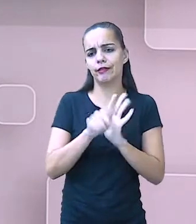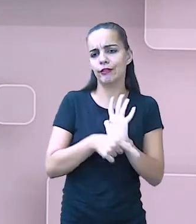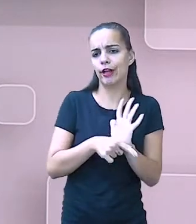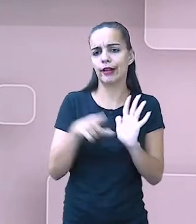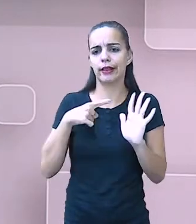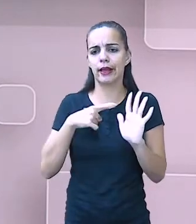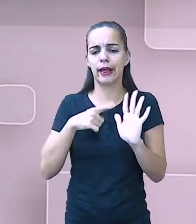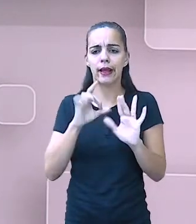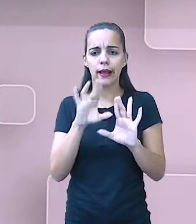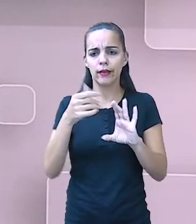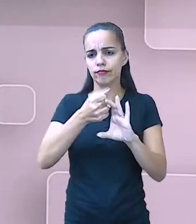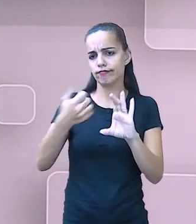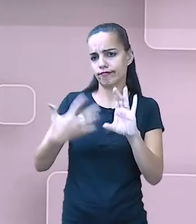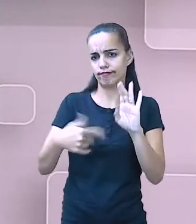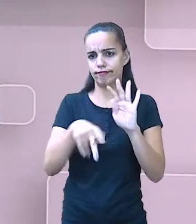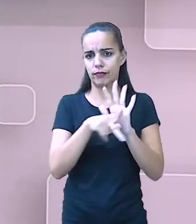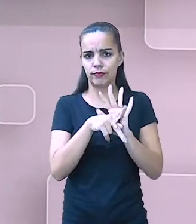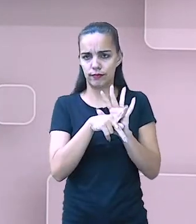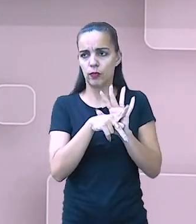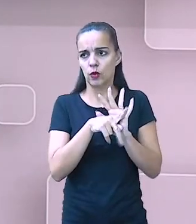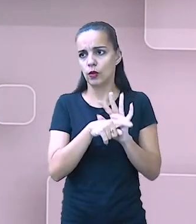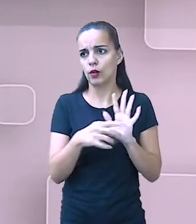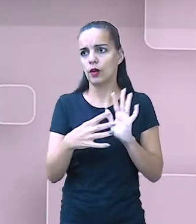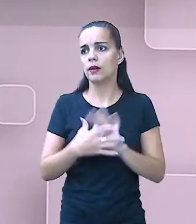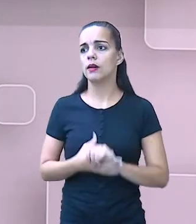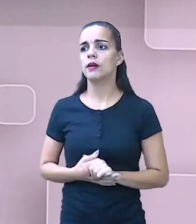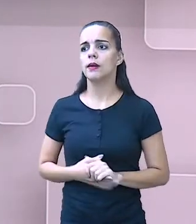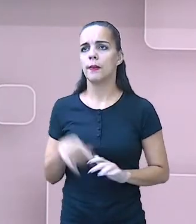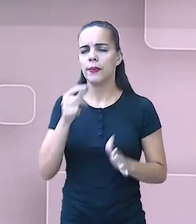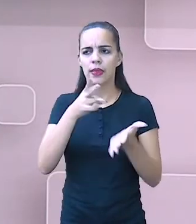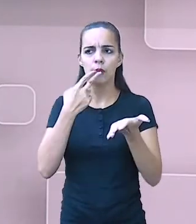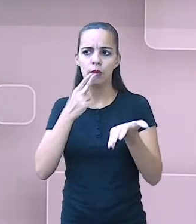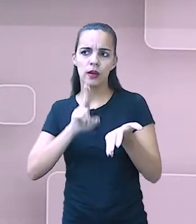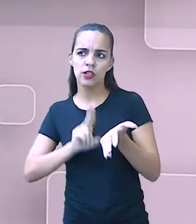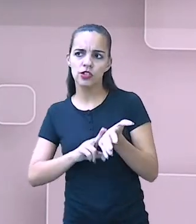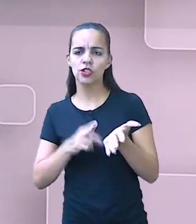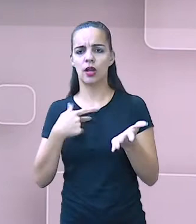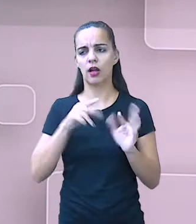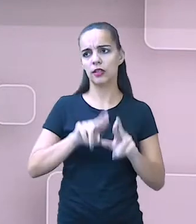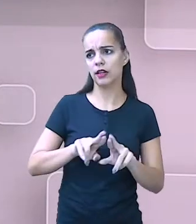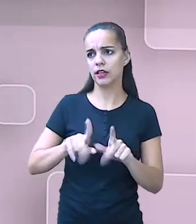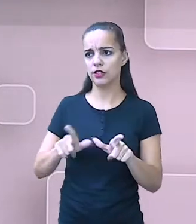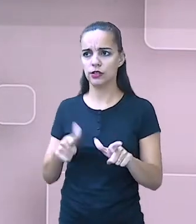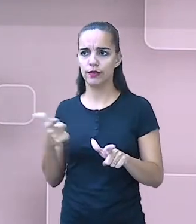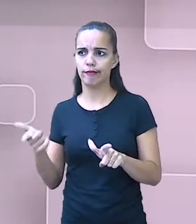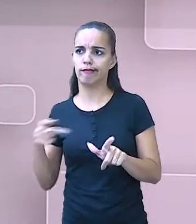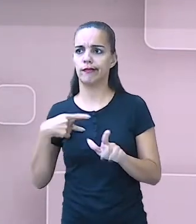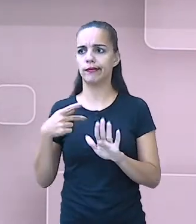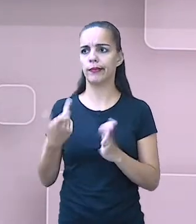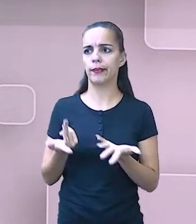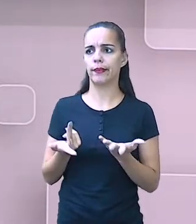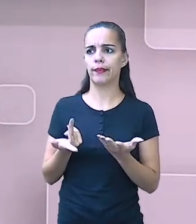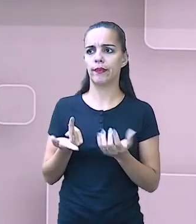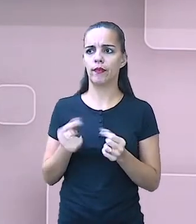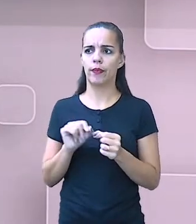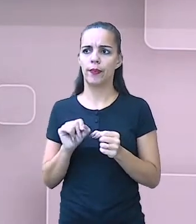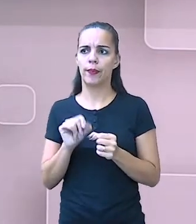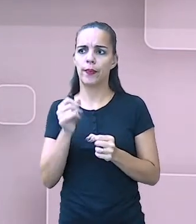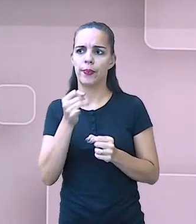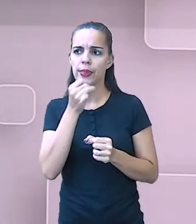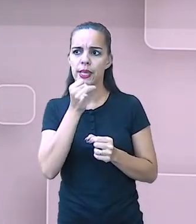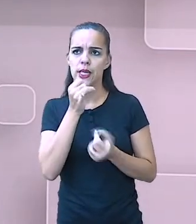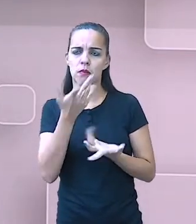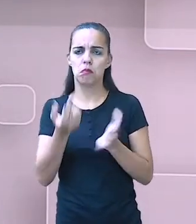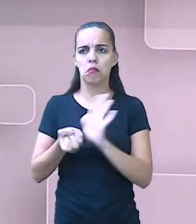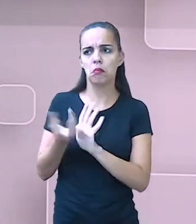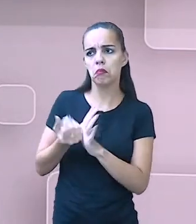Então, uma forma de escrever uma carta é diferente de escrever um livro, por exemplo, de